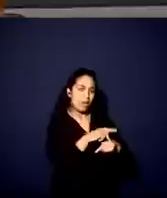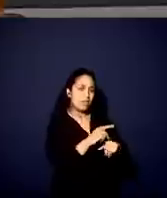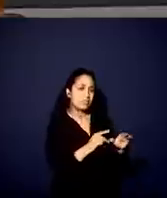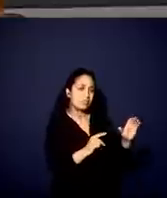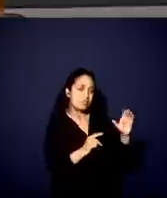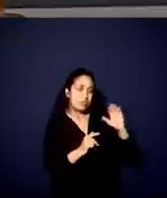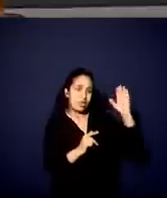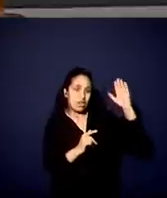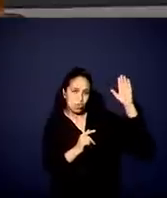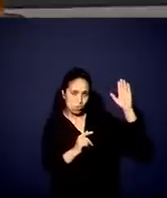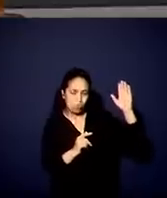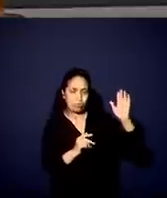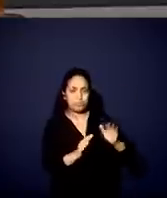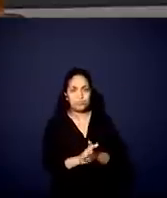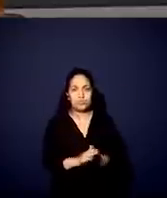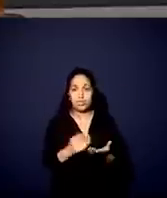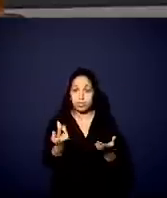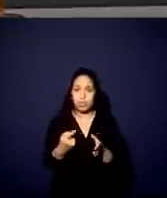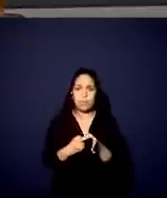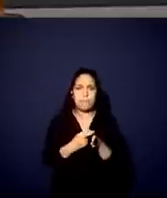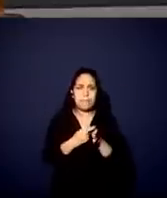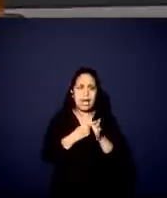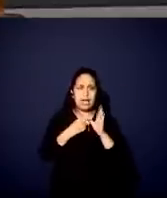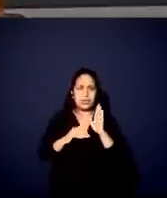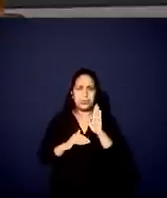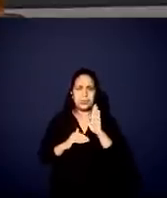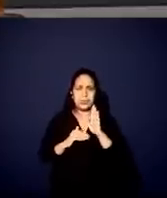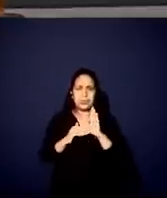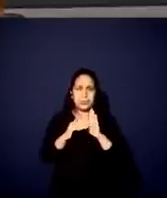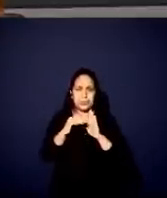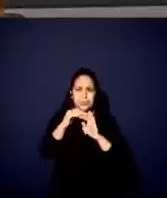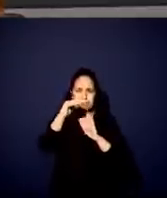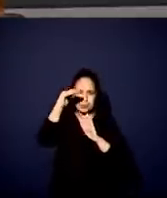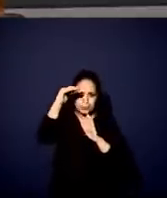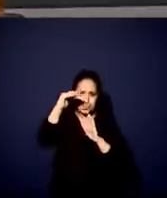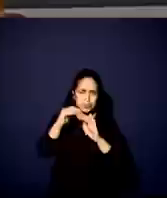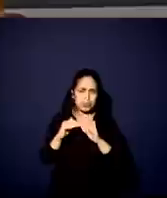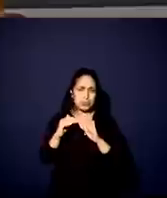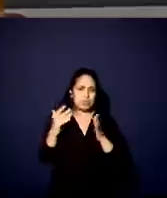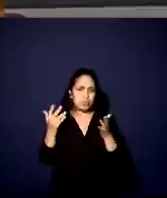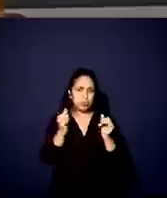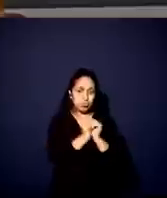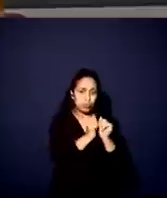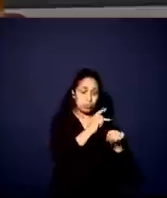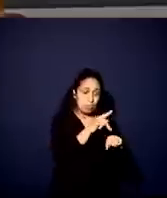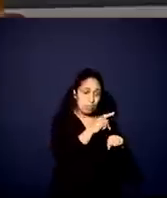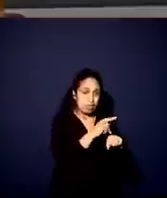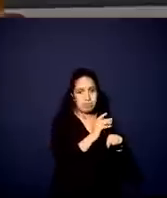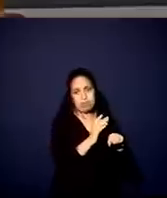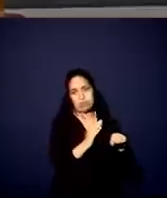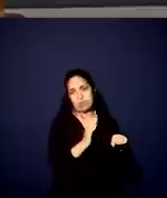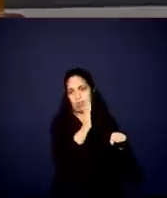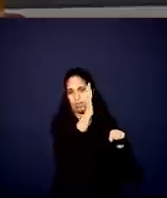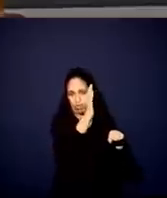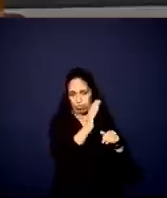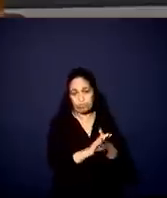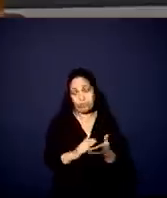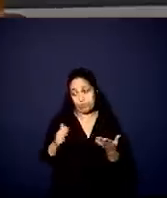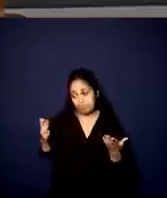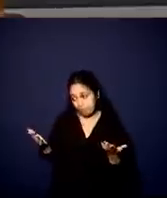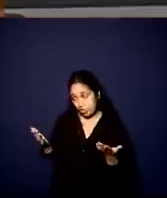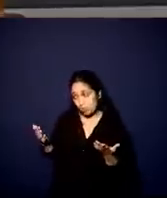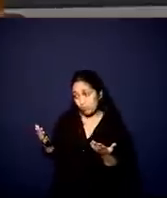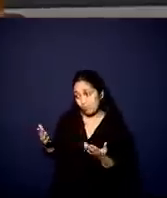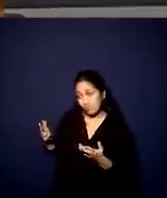então a gente não consegue carregar uma dívida tão elevada tão alta é como país rico então Stephanie assim perspectiva de crescimento